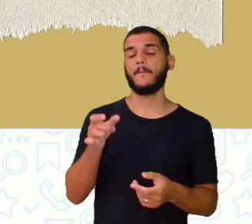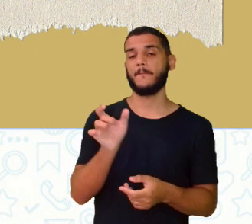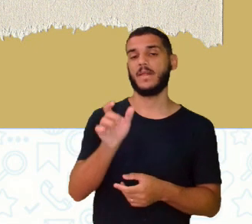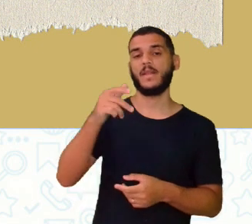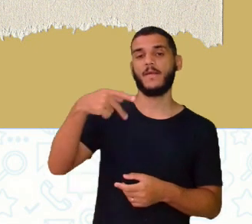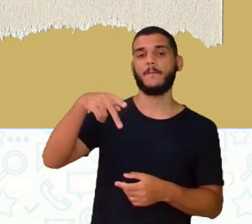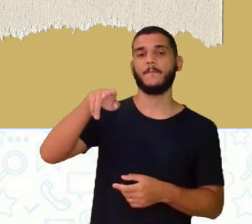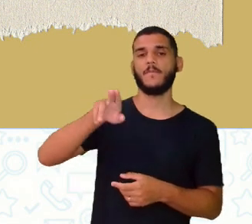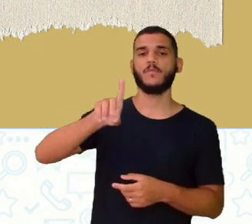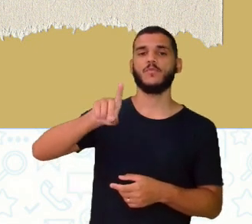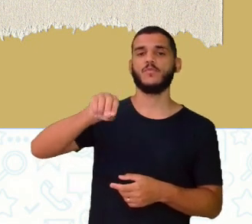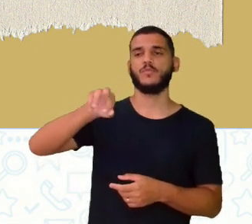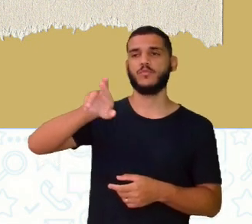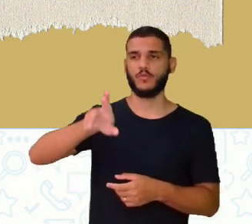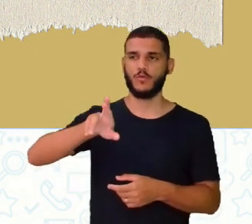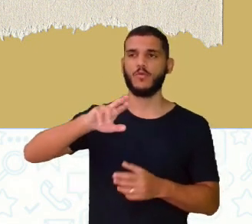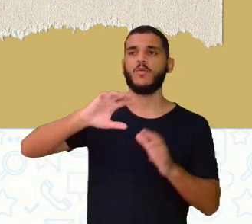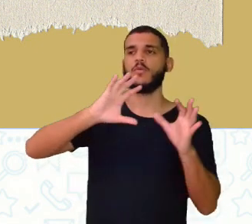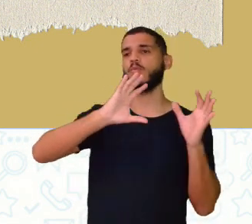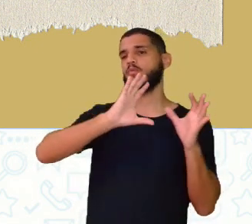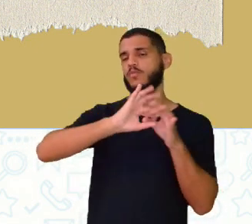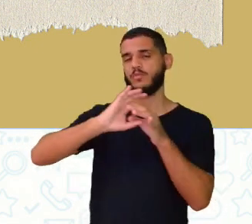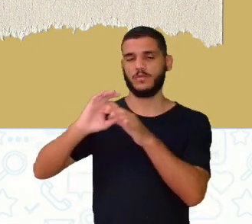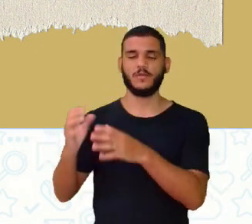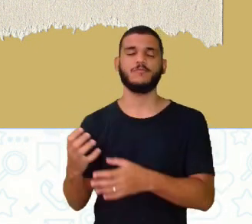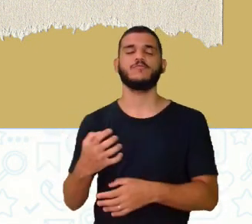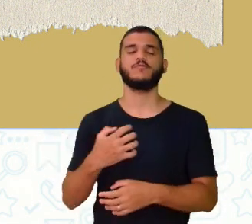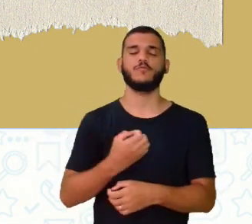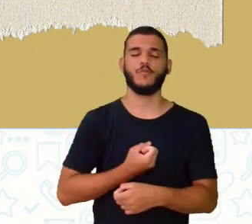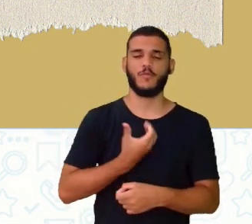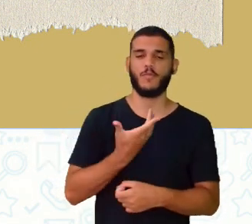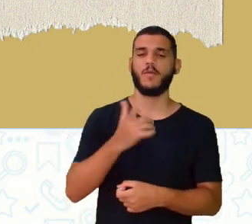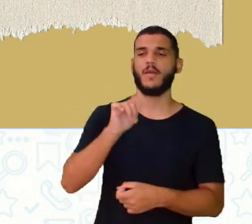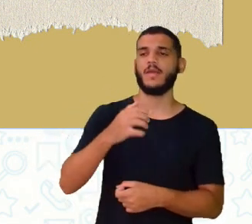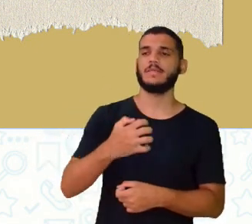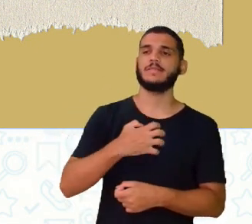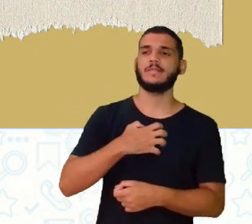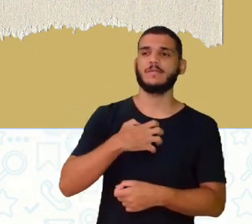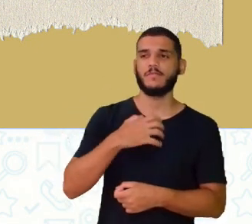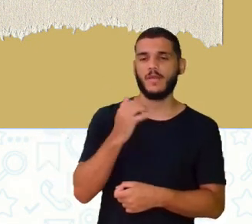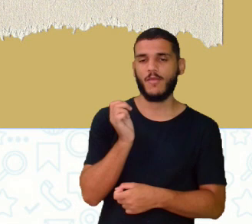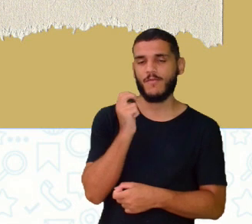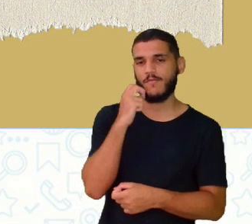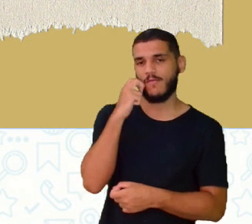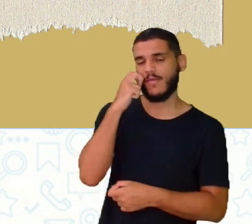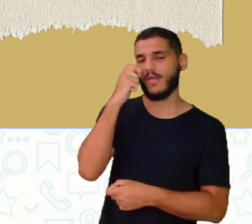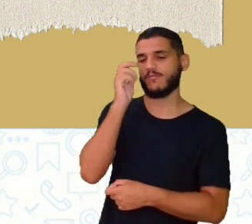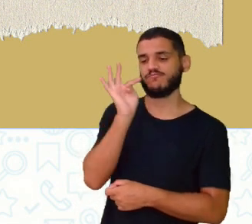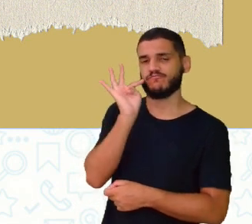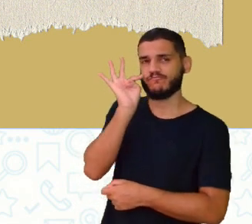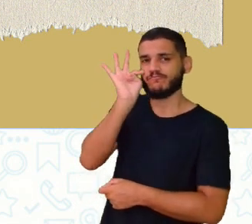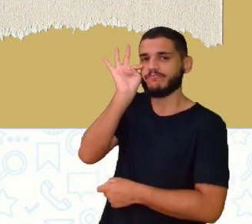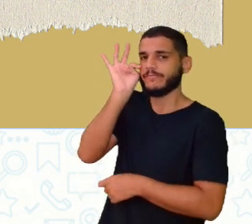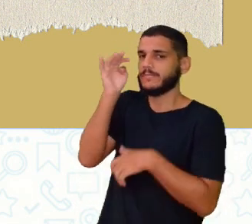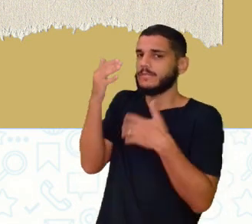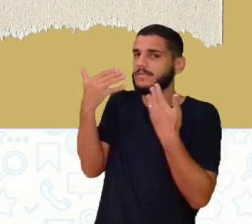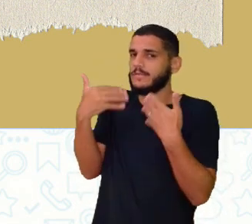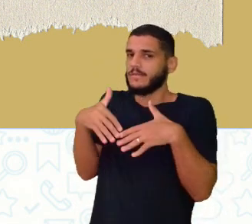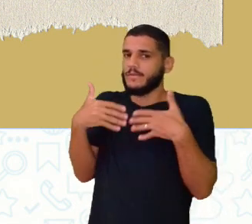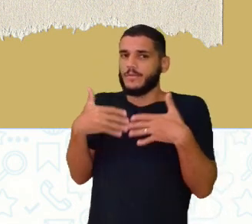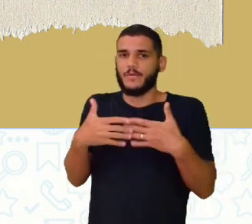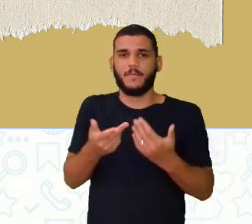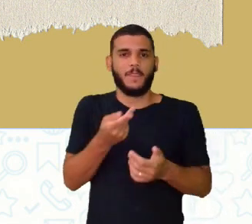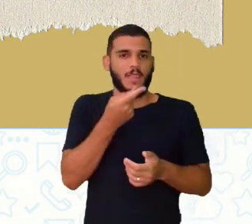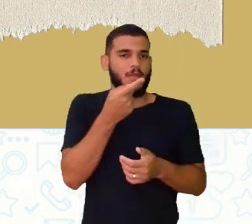Pudor, no contexto do poema, sentimento de vergonha, não é? Timidez. Quando ele diz, eu falo